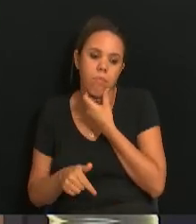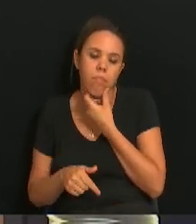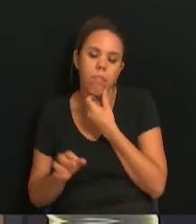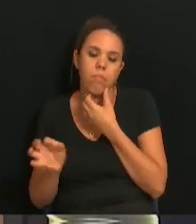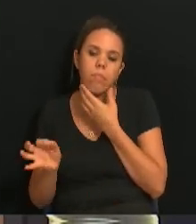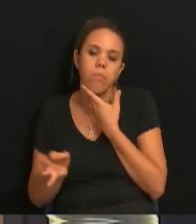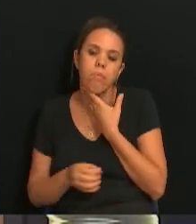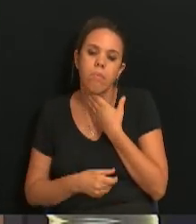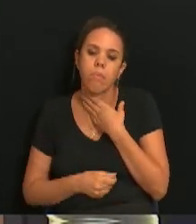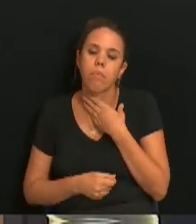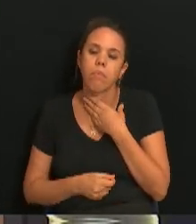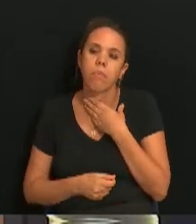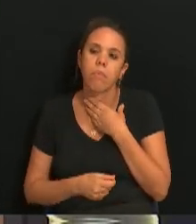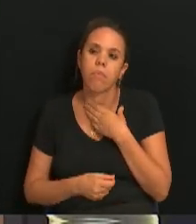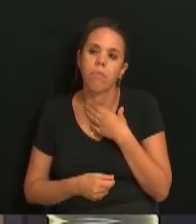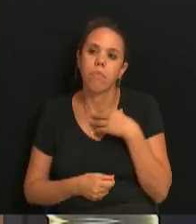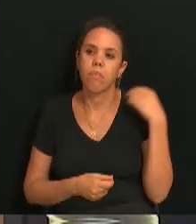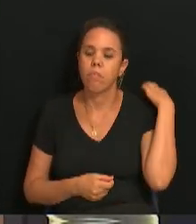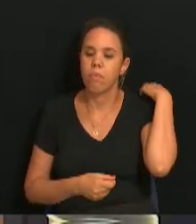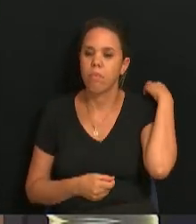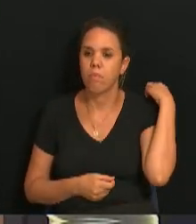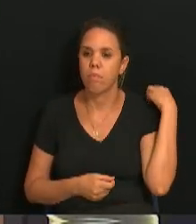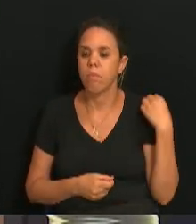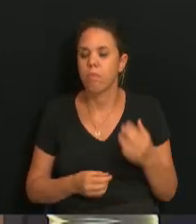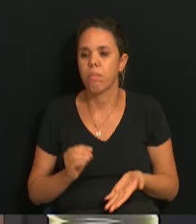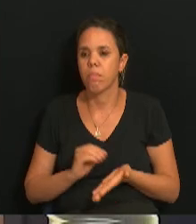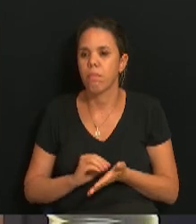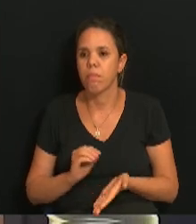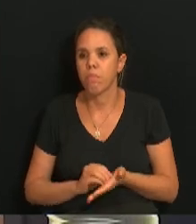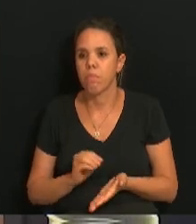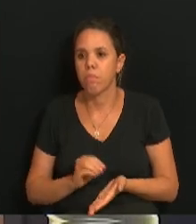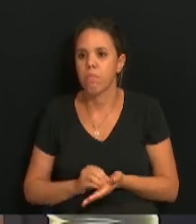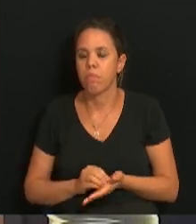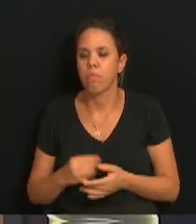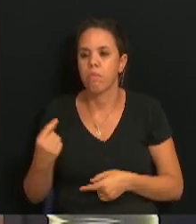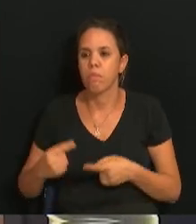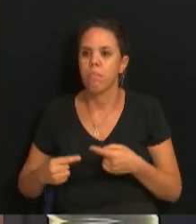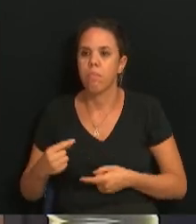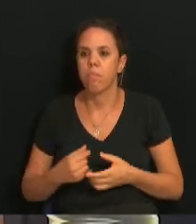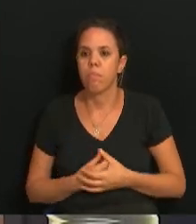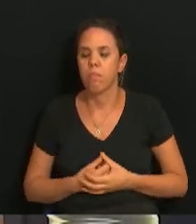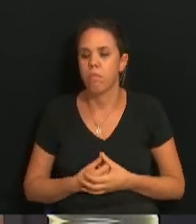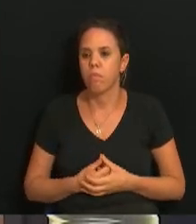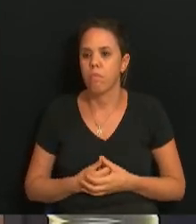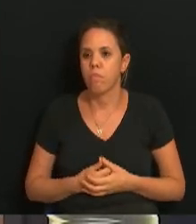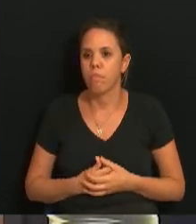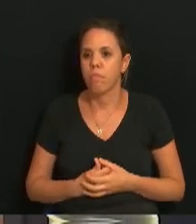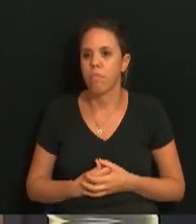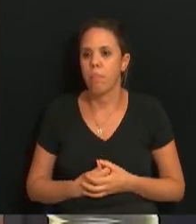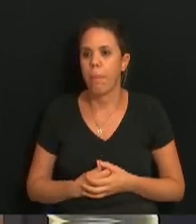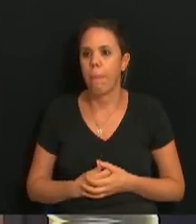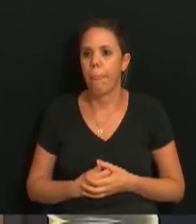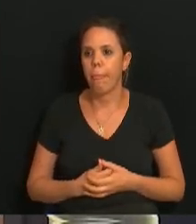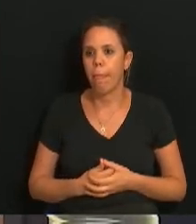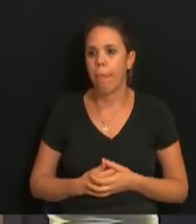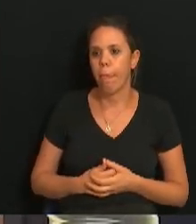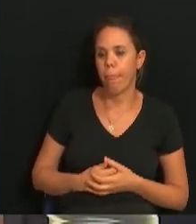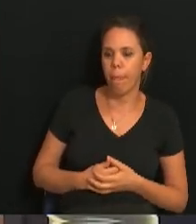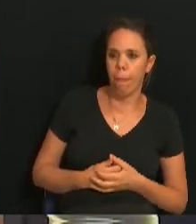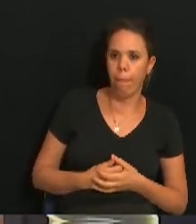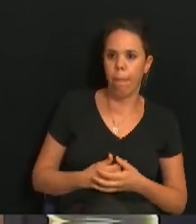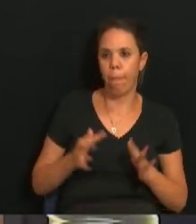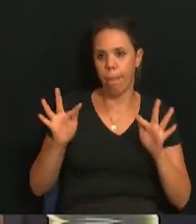certeza, essa ausência, né, desse debate deve ser ainda maior. Bom, eu vou